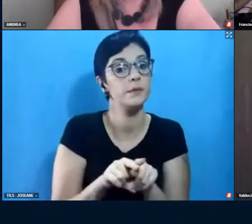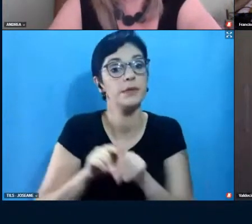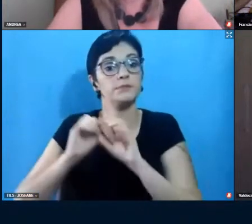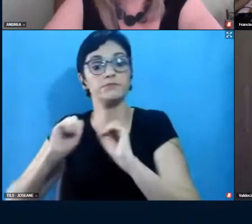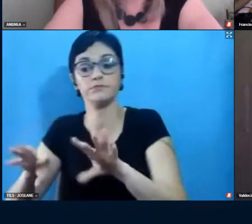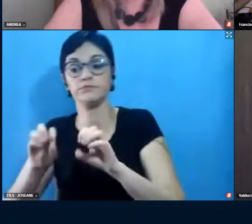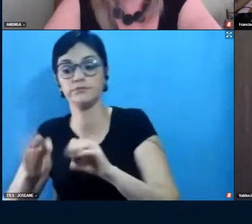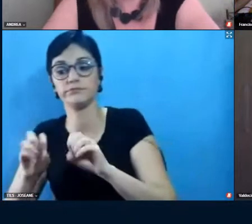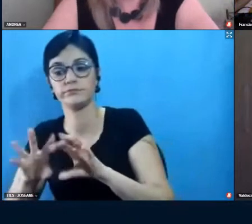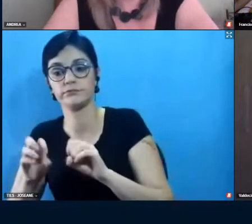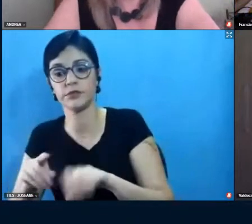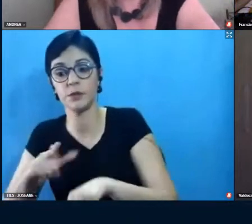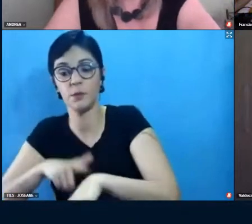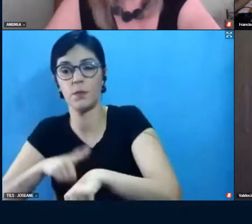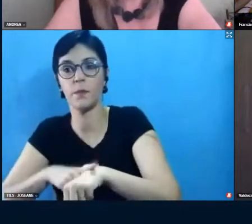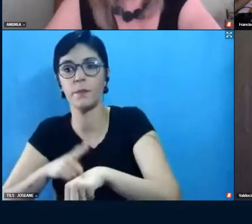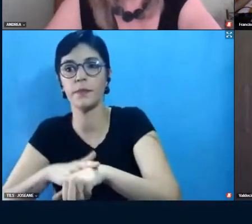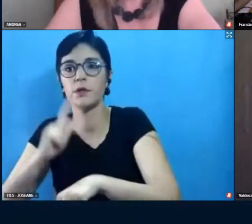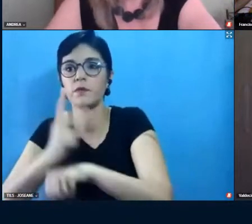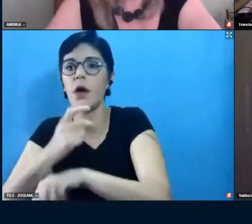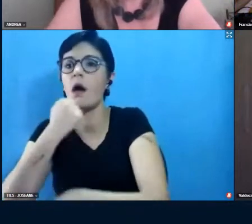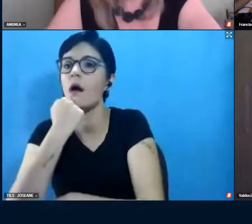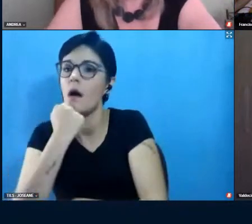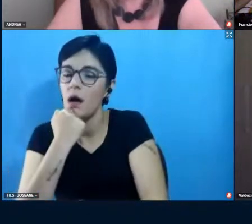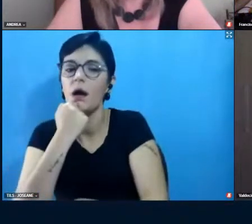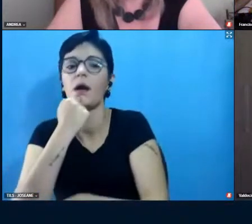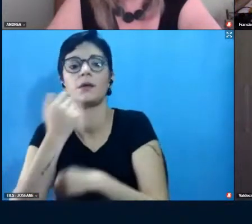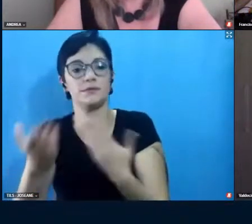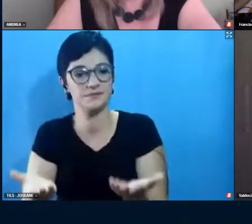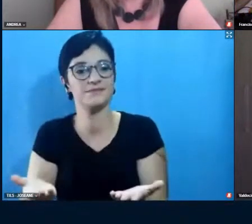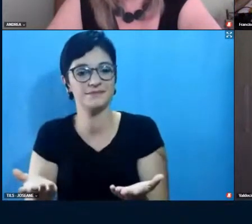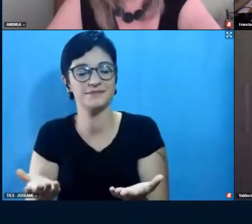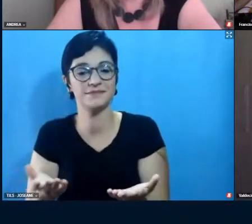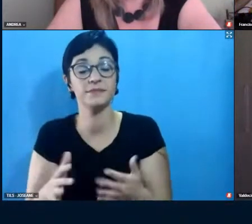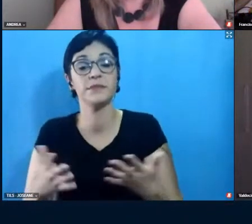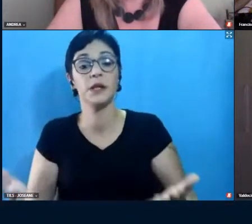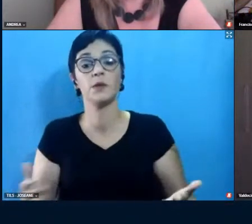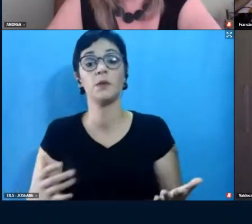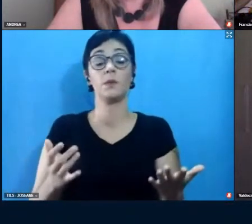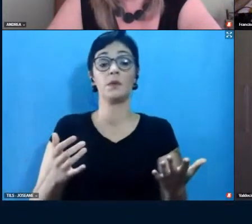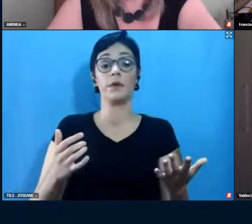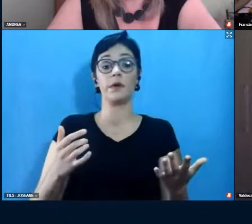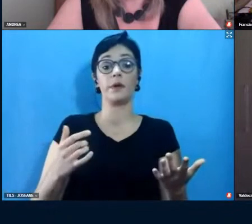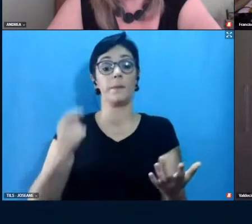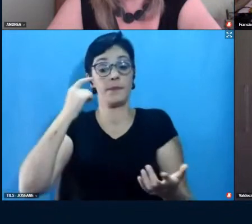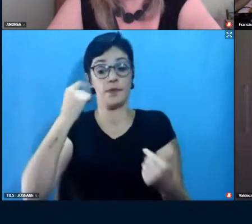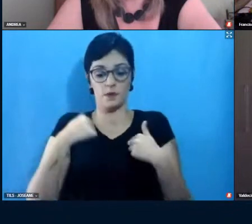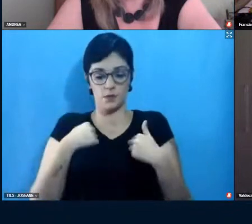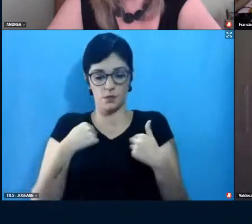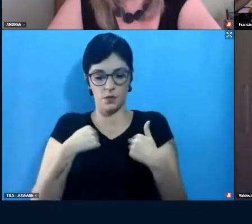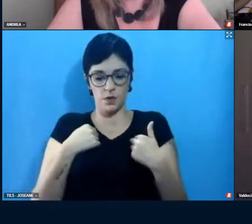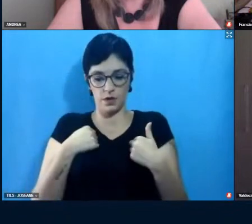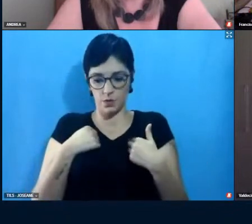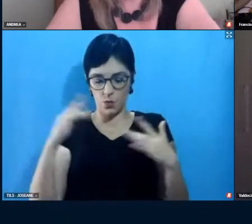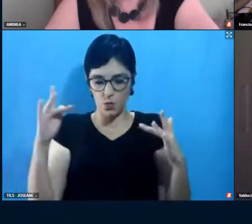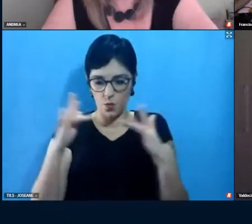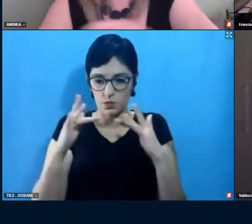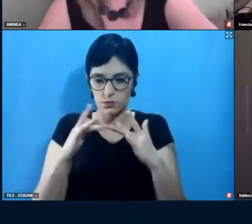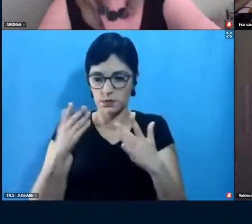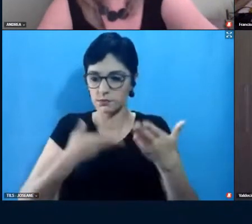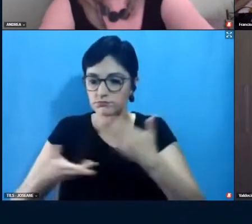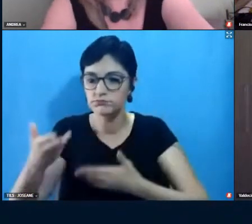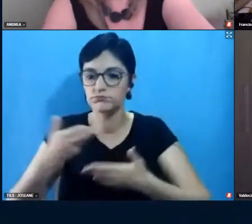dos professores. Então, também nós entendemos que o que eu aprendi por meio disso tudo e vindo